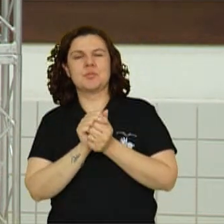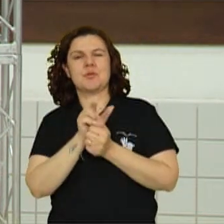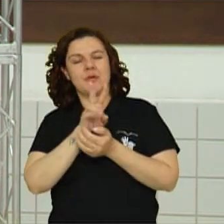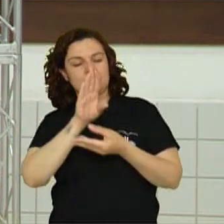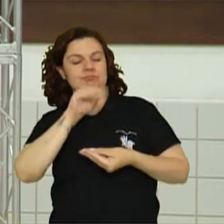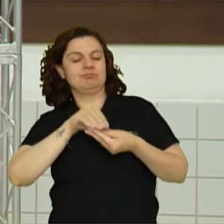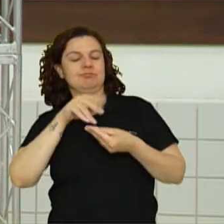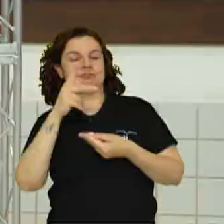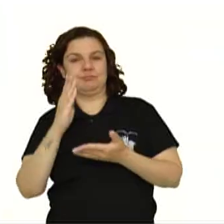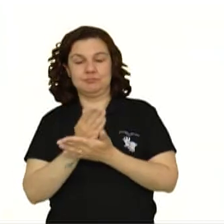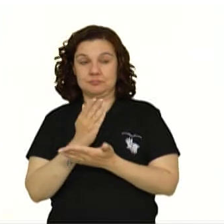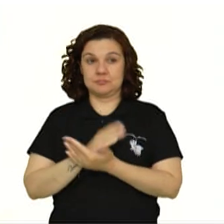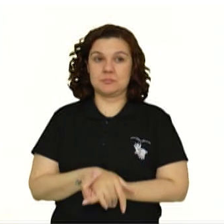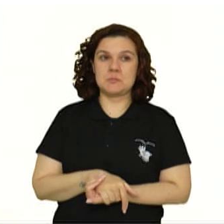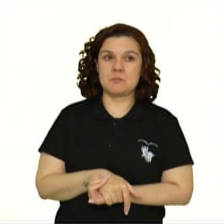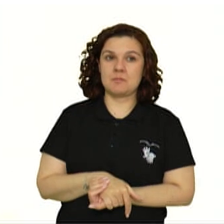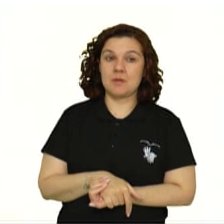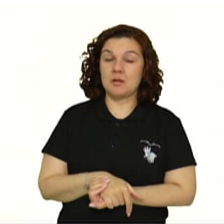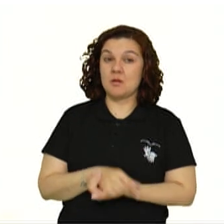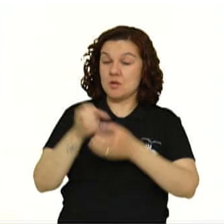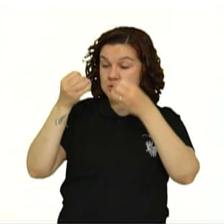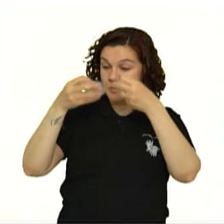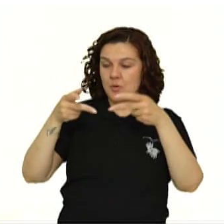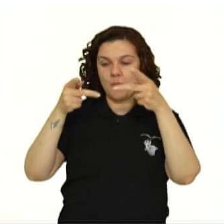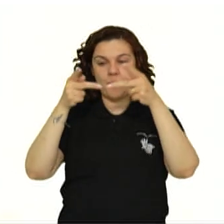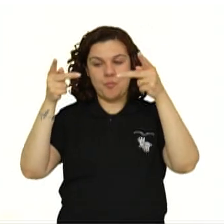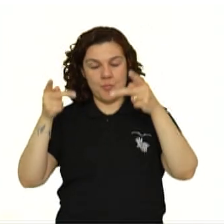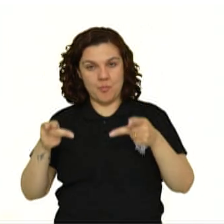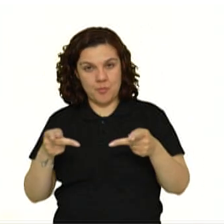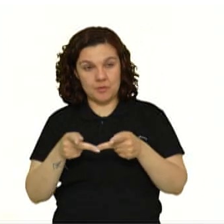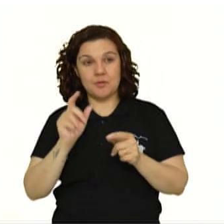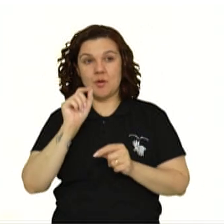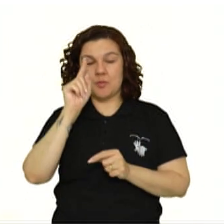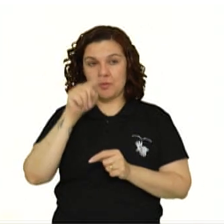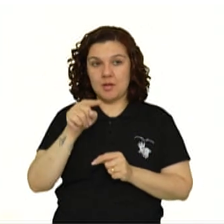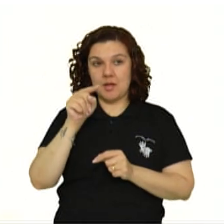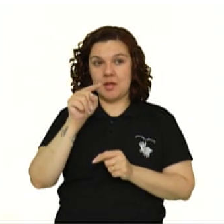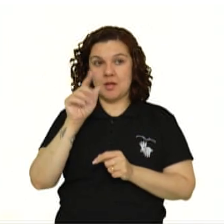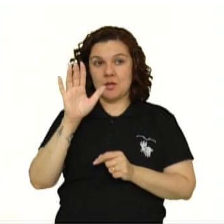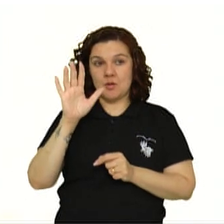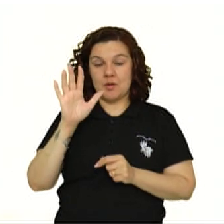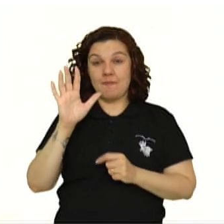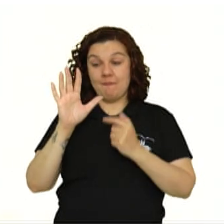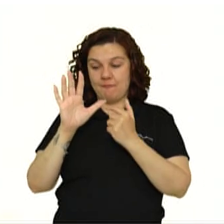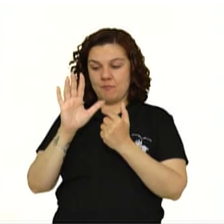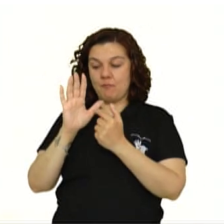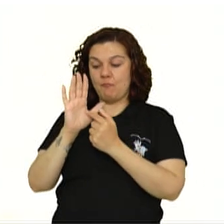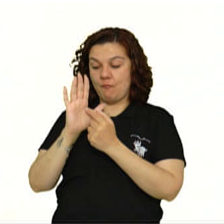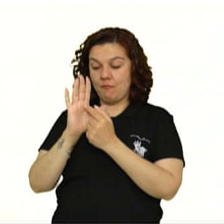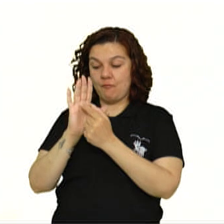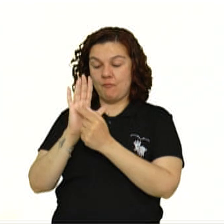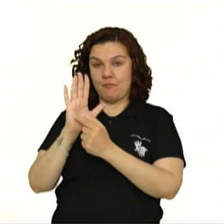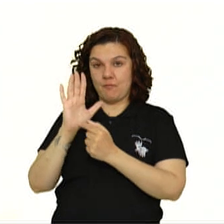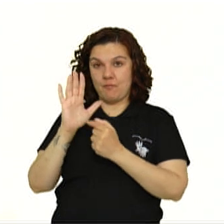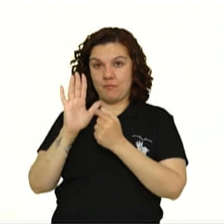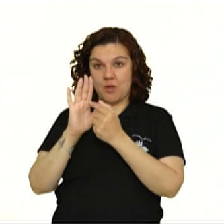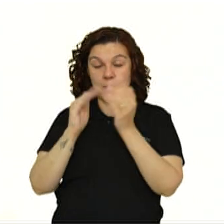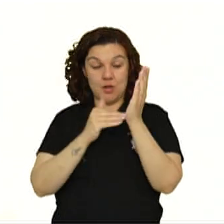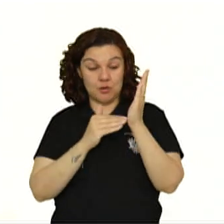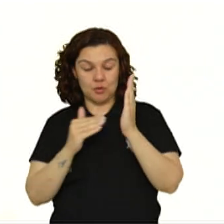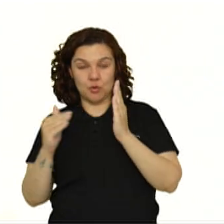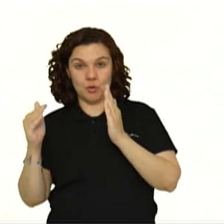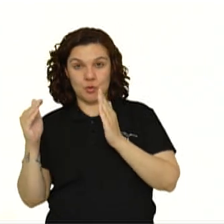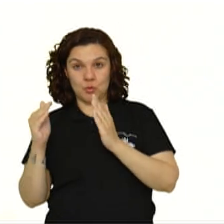um resuminho aí no seu caderno. Dizemos que um polígono regular é circunscrito quando todos os